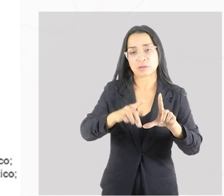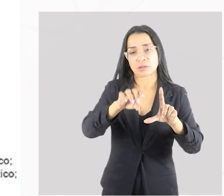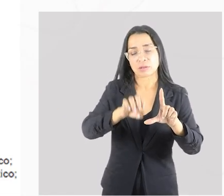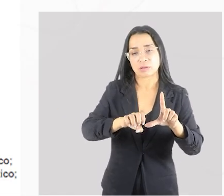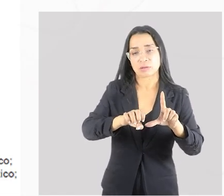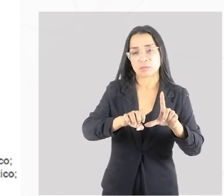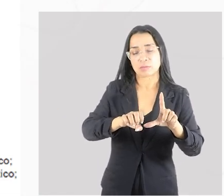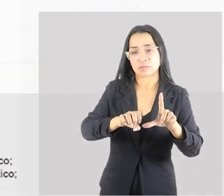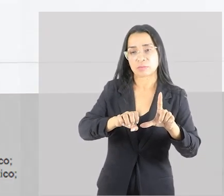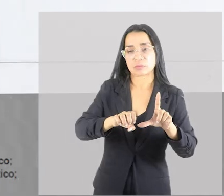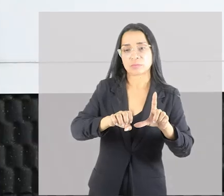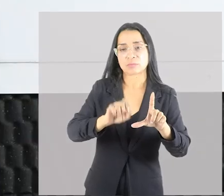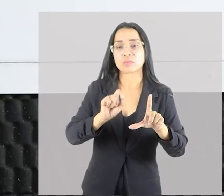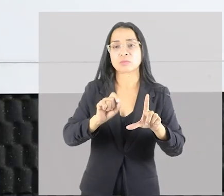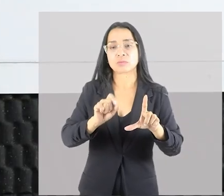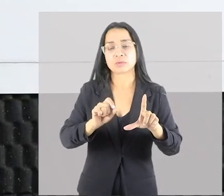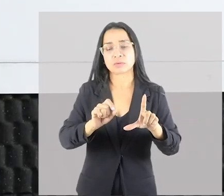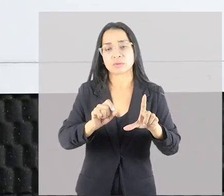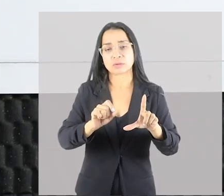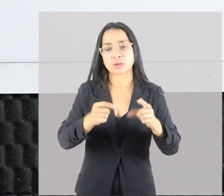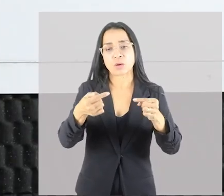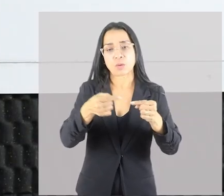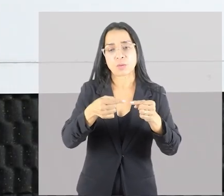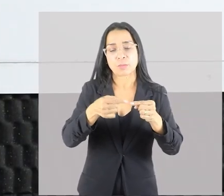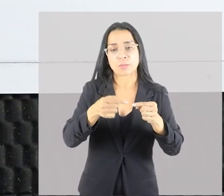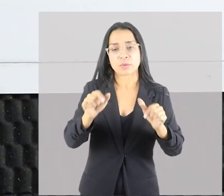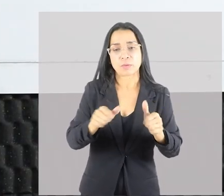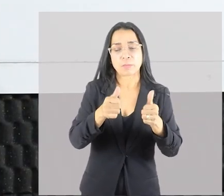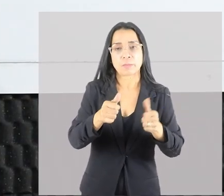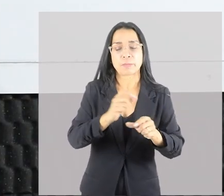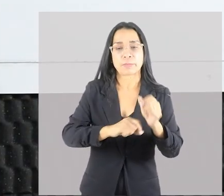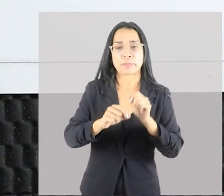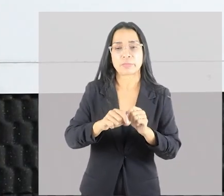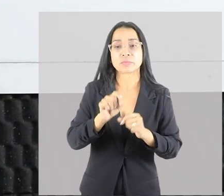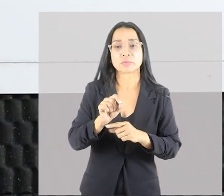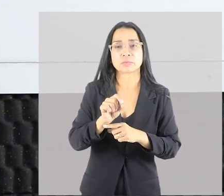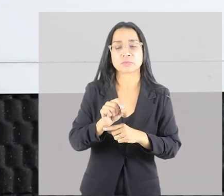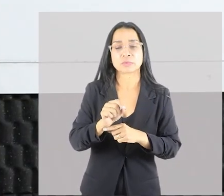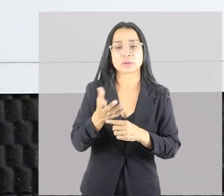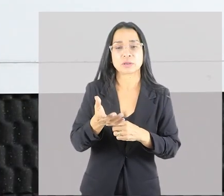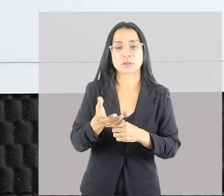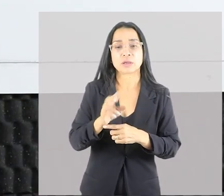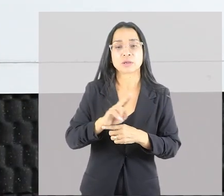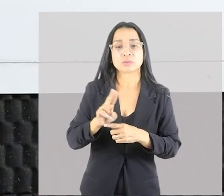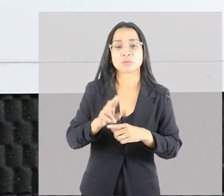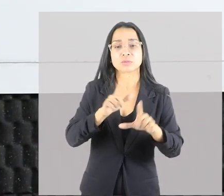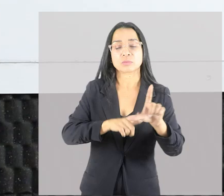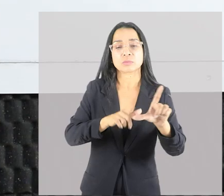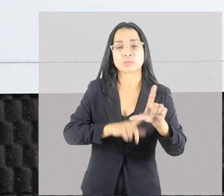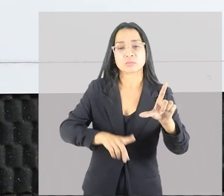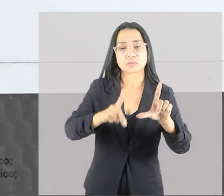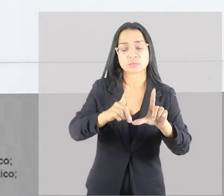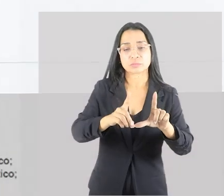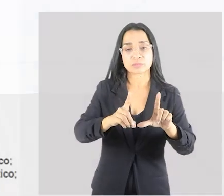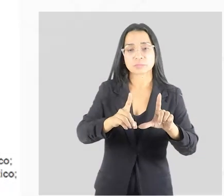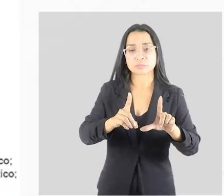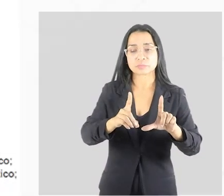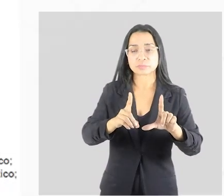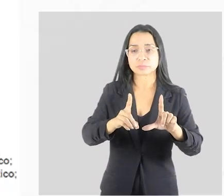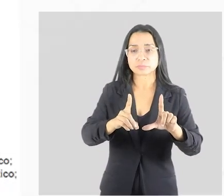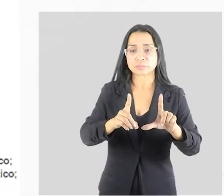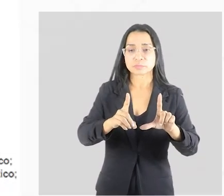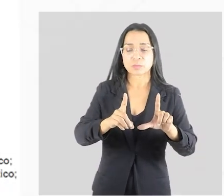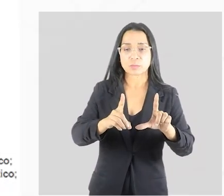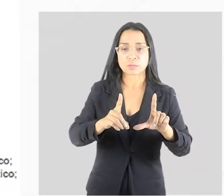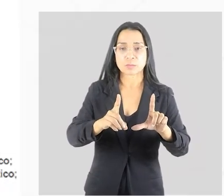transformação genética talvez seja o que faz mais sentido, né, aí para você. Mas o nome do processo que a gente dá é terapia gênica,